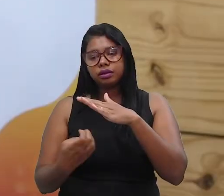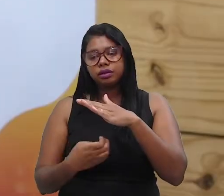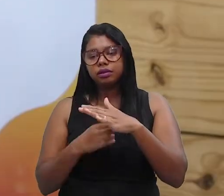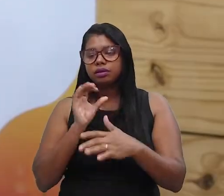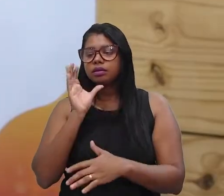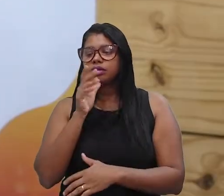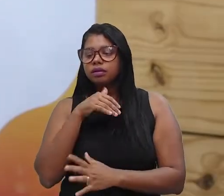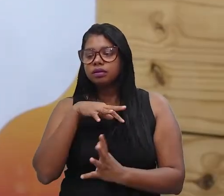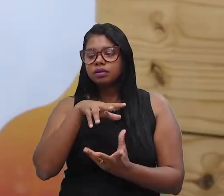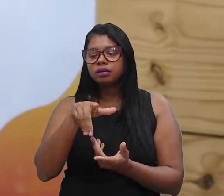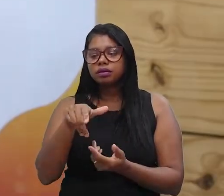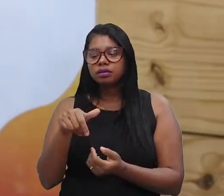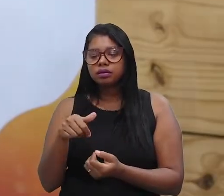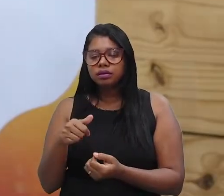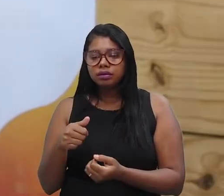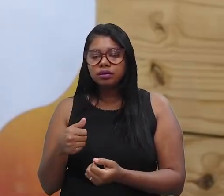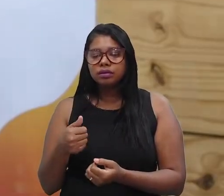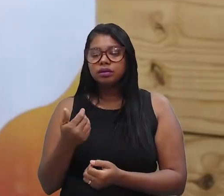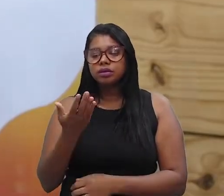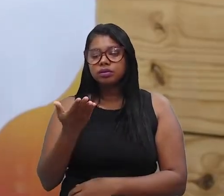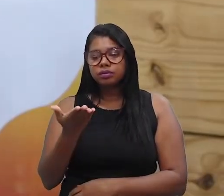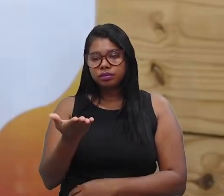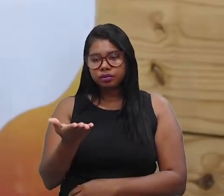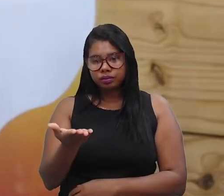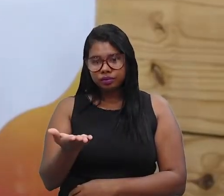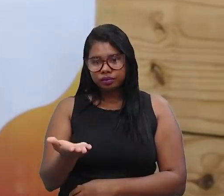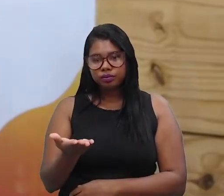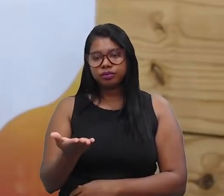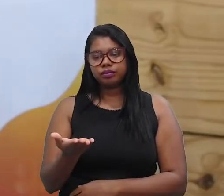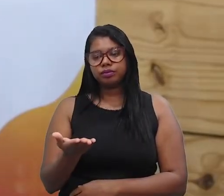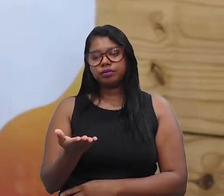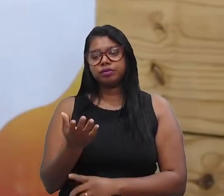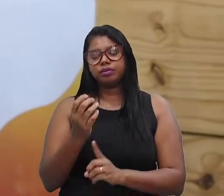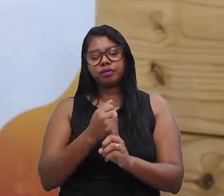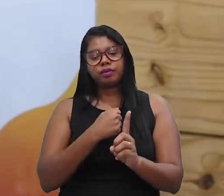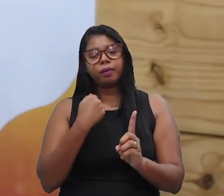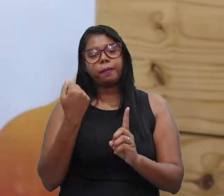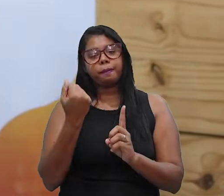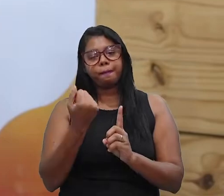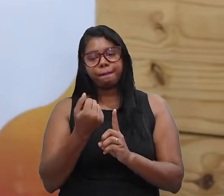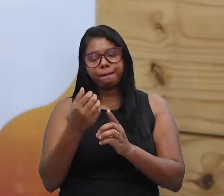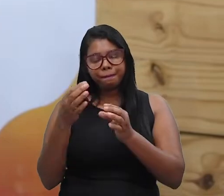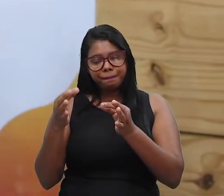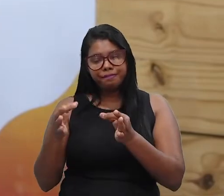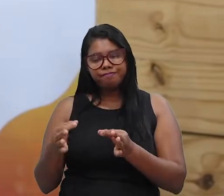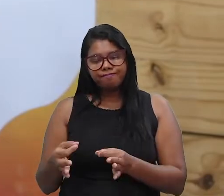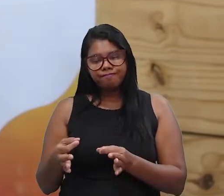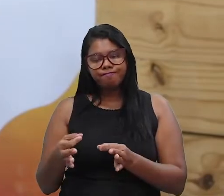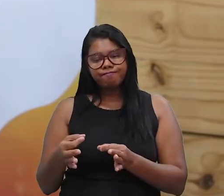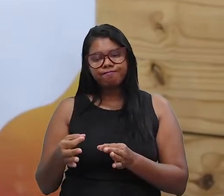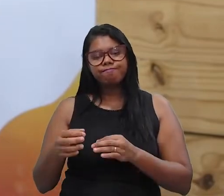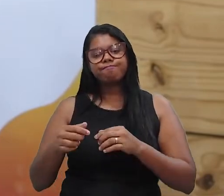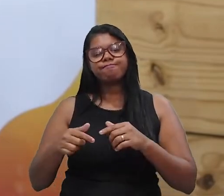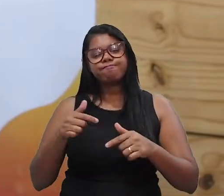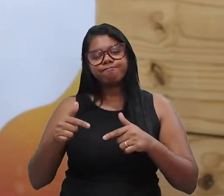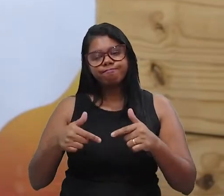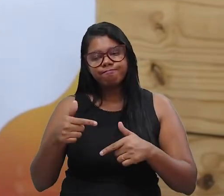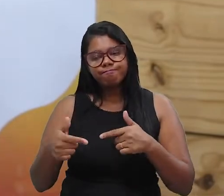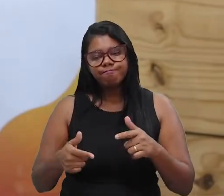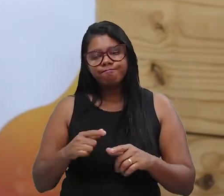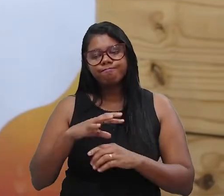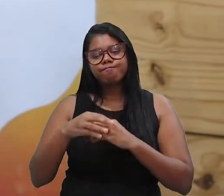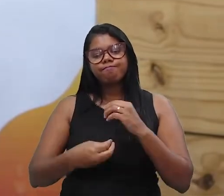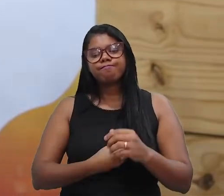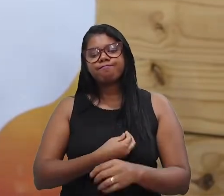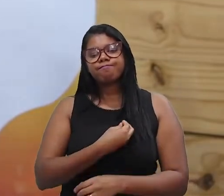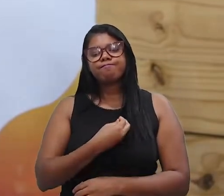tendência mundial exige para que você esteja socialmente adequado, ecologicamente